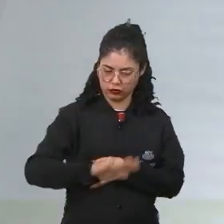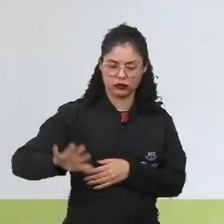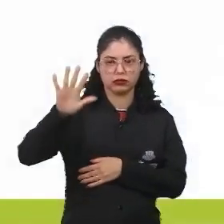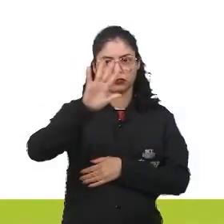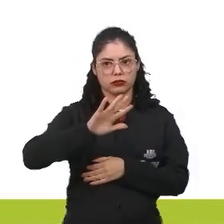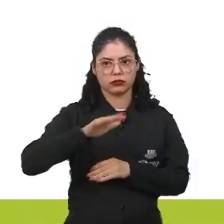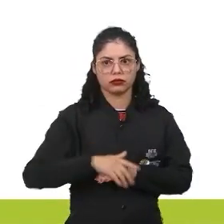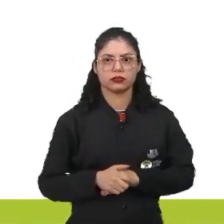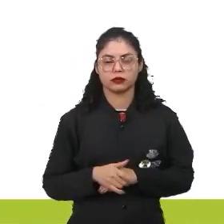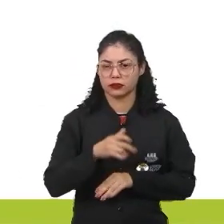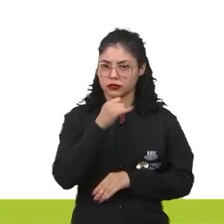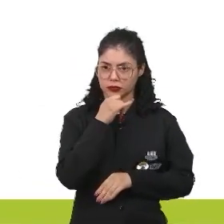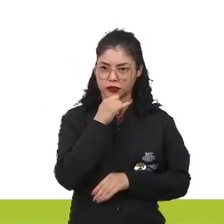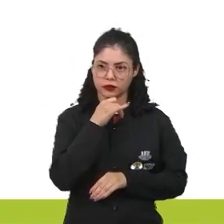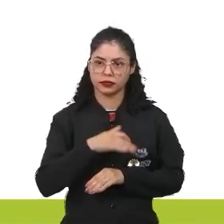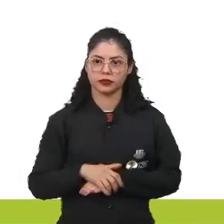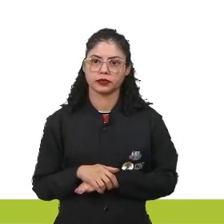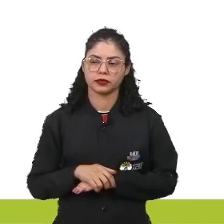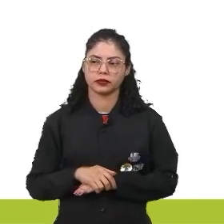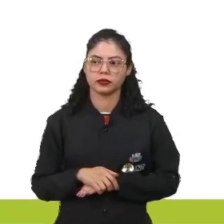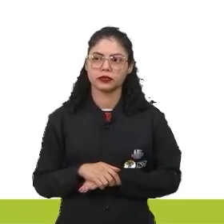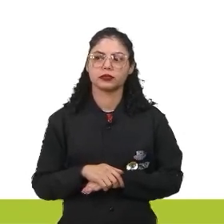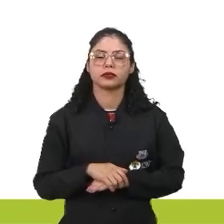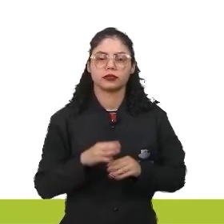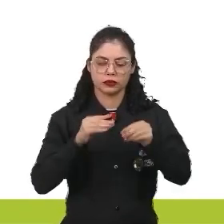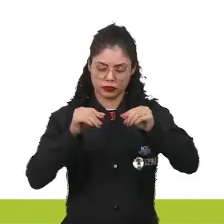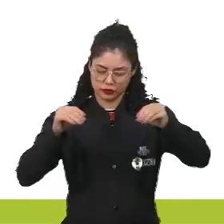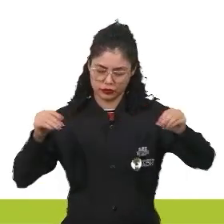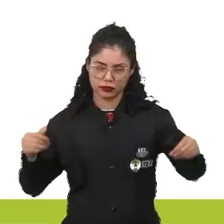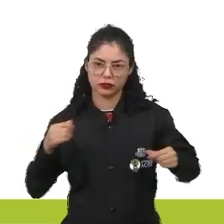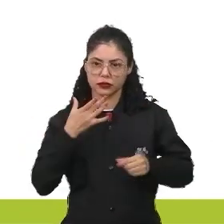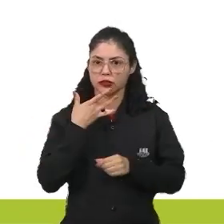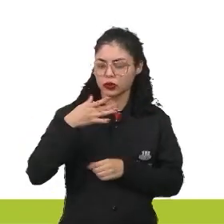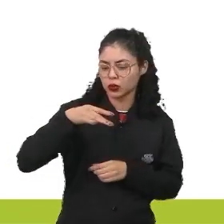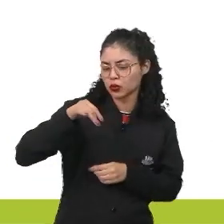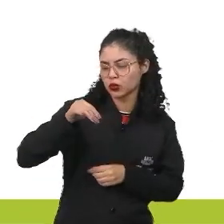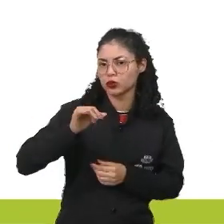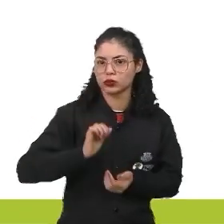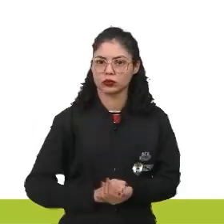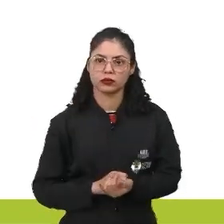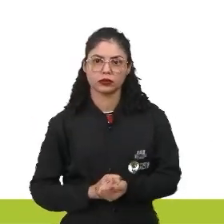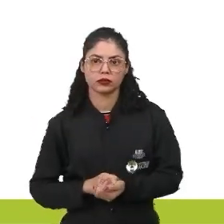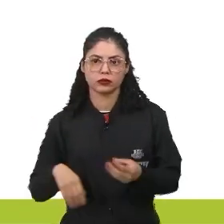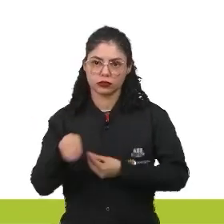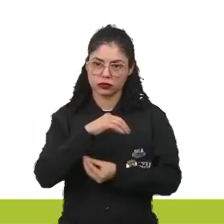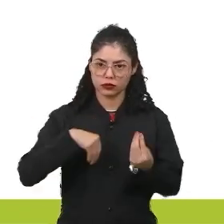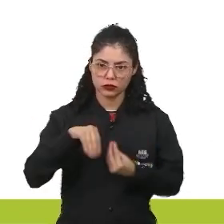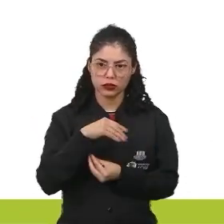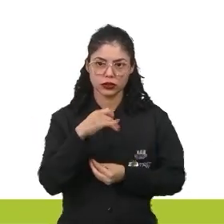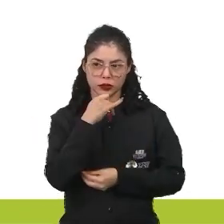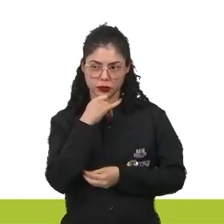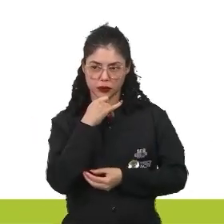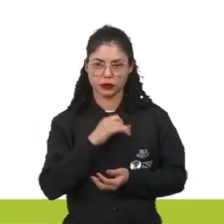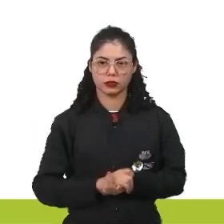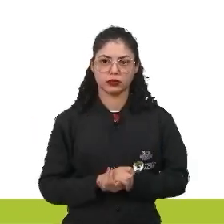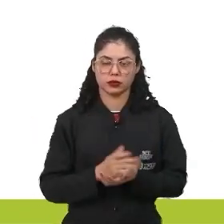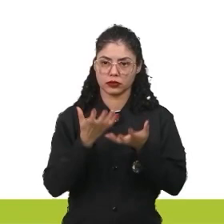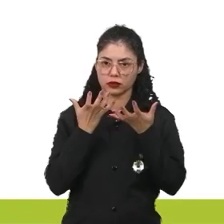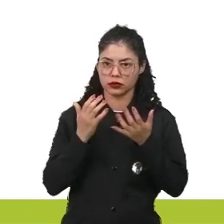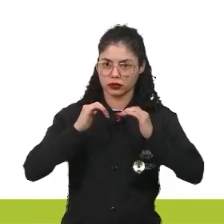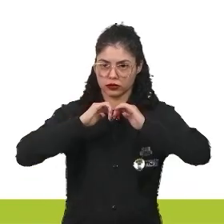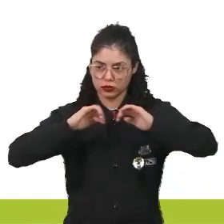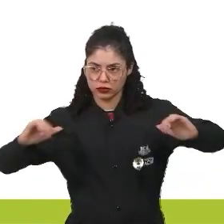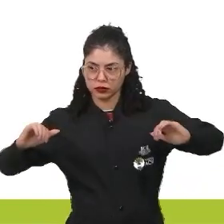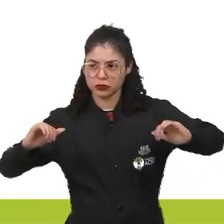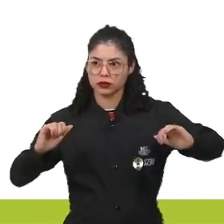Por exemplo, eu tenho areia e sal misturados em um recipiente. Eu quero separar